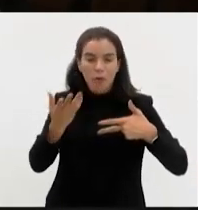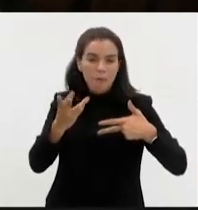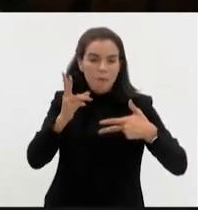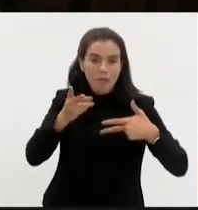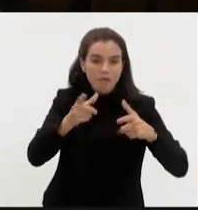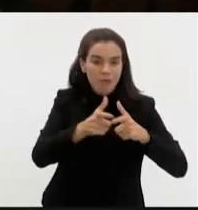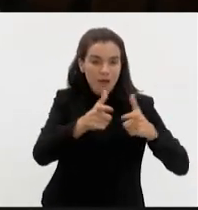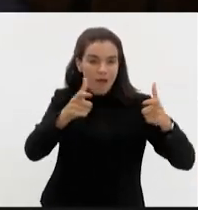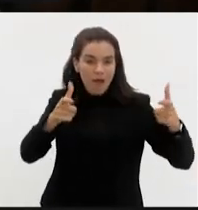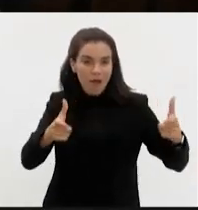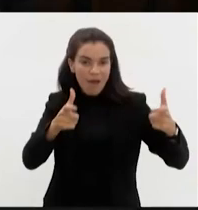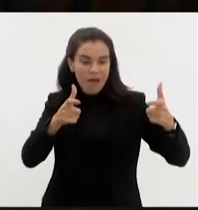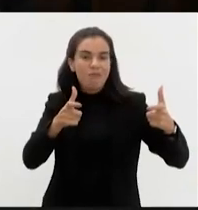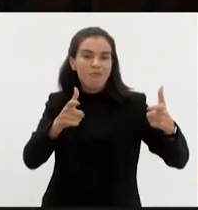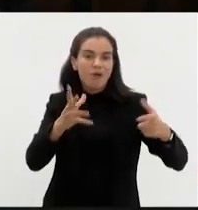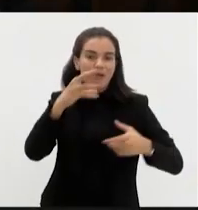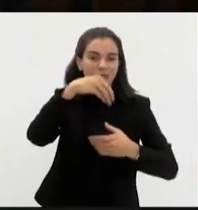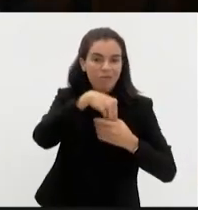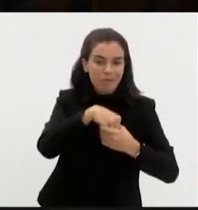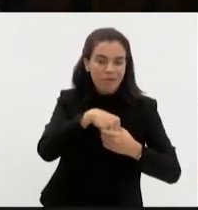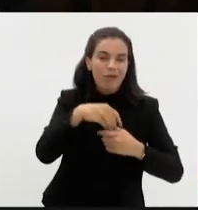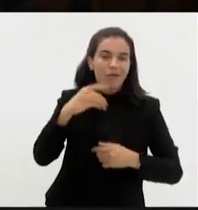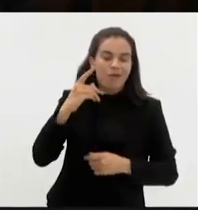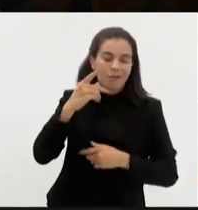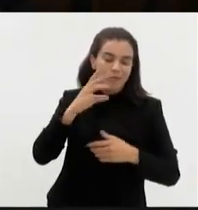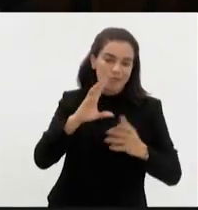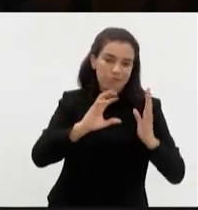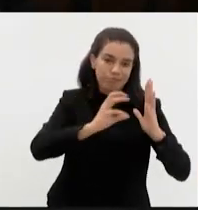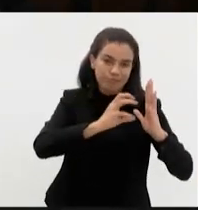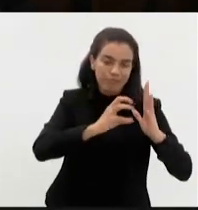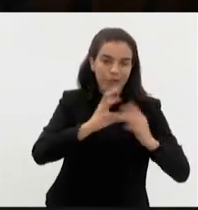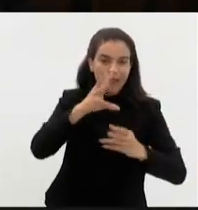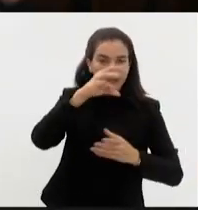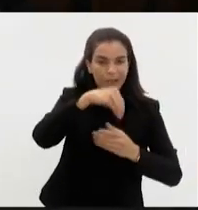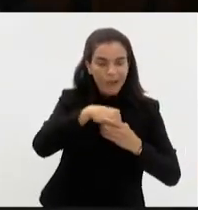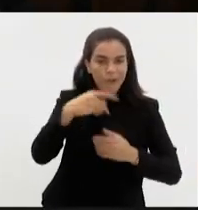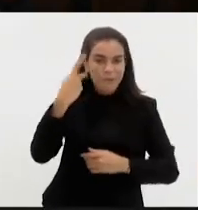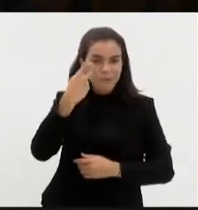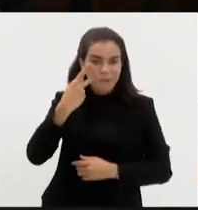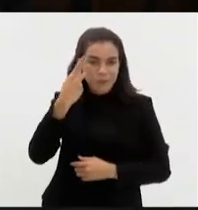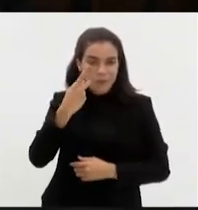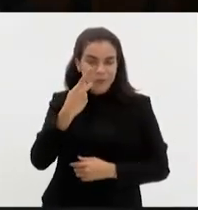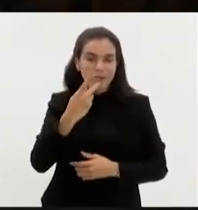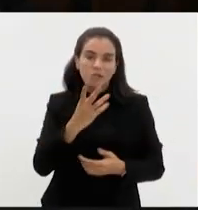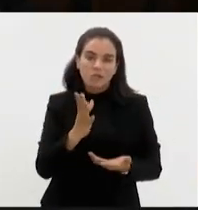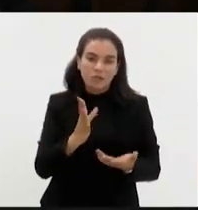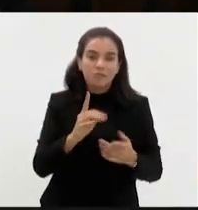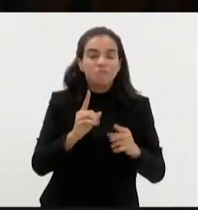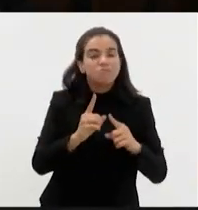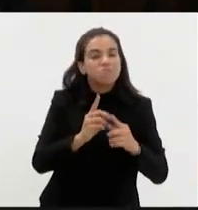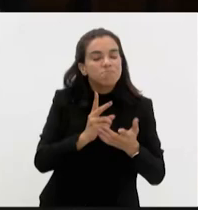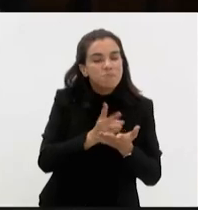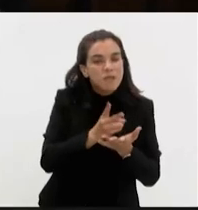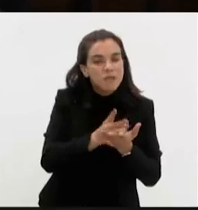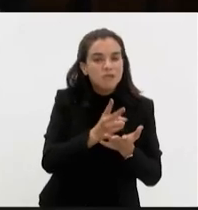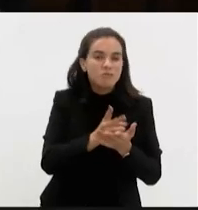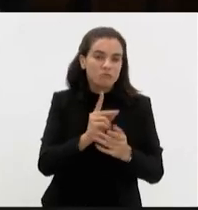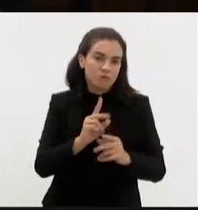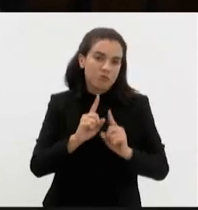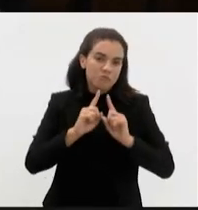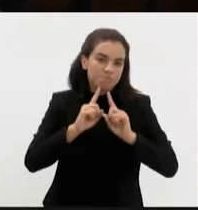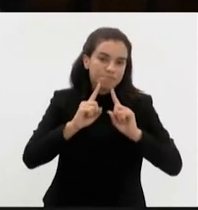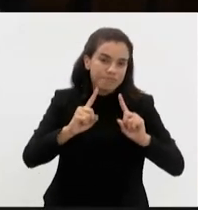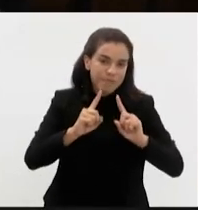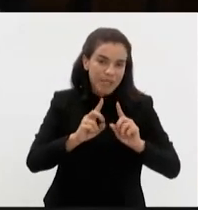bancada no Legislativo mas a existência do partido político fundamental para que outras posições tenham voz